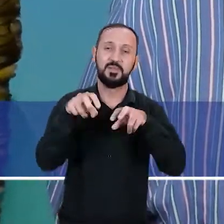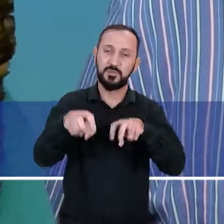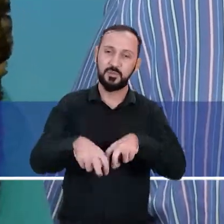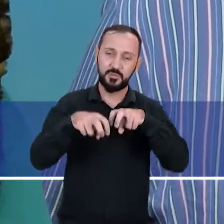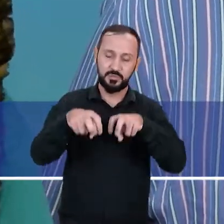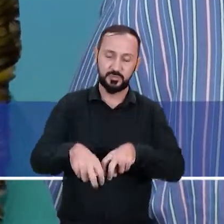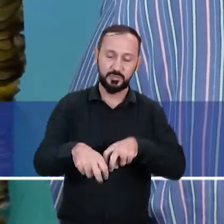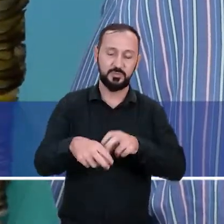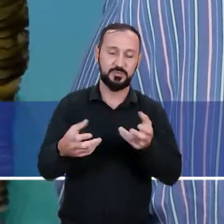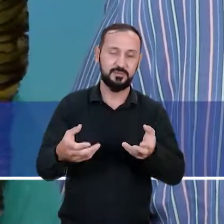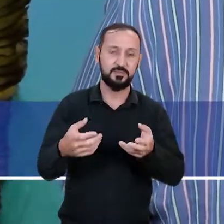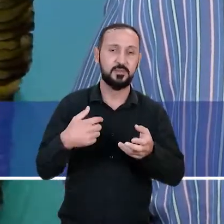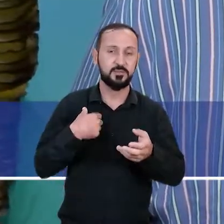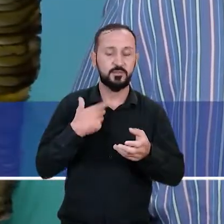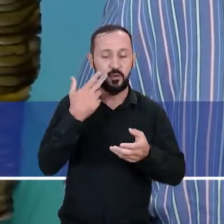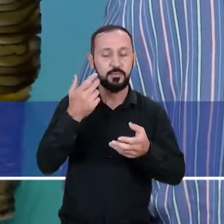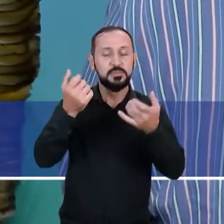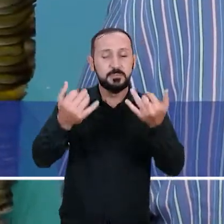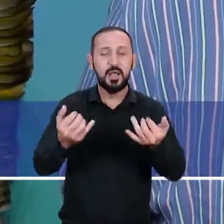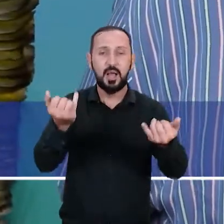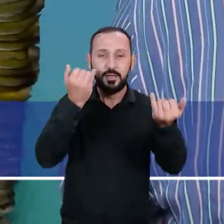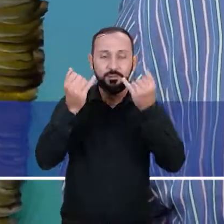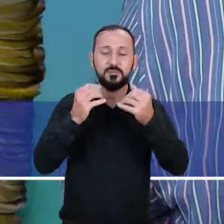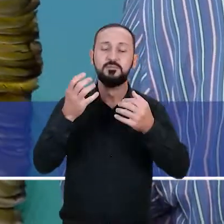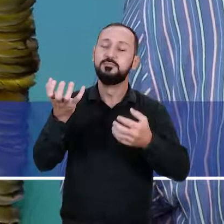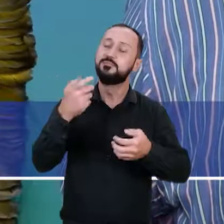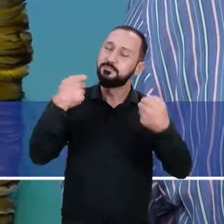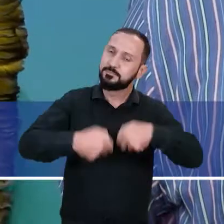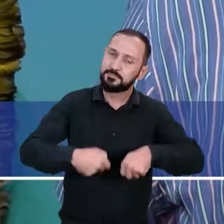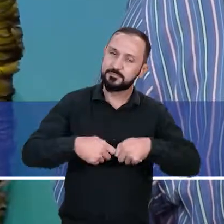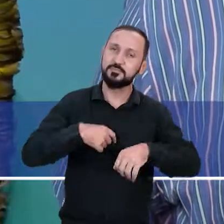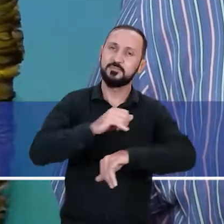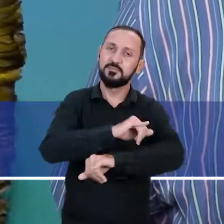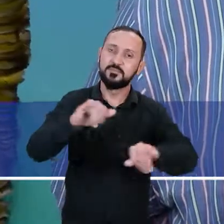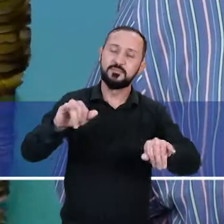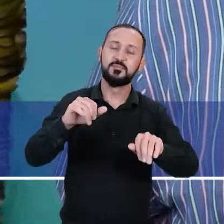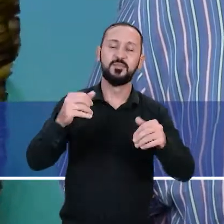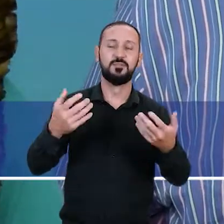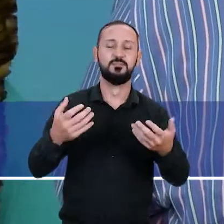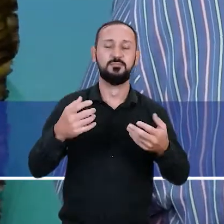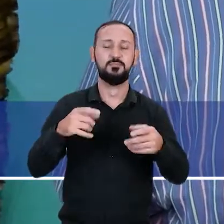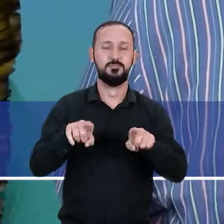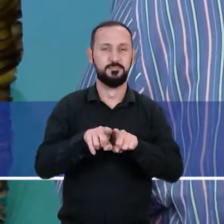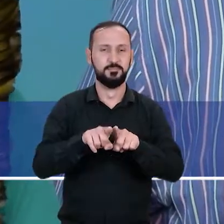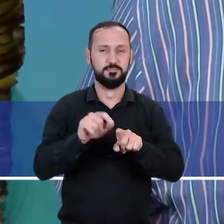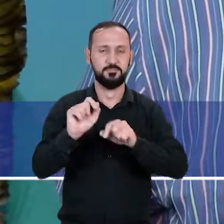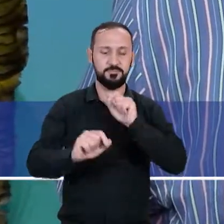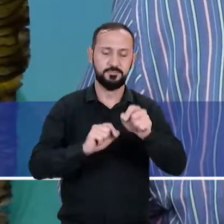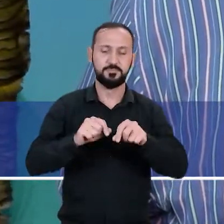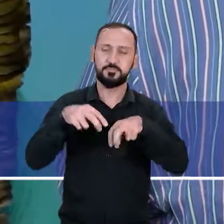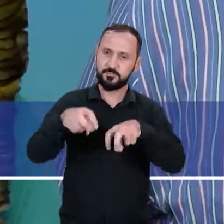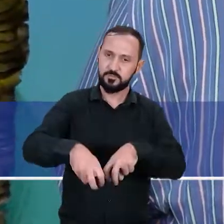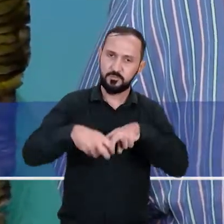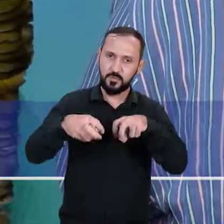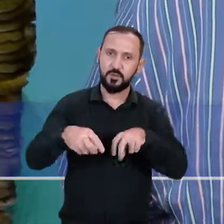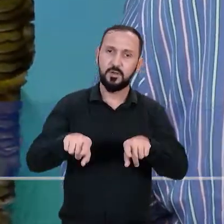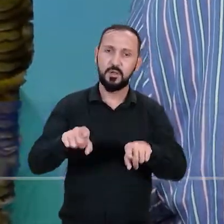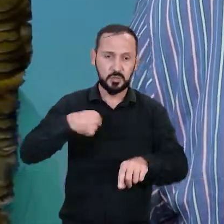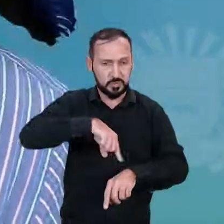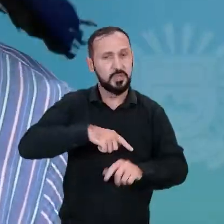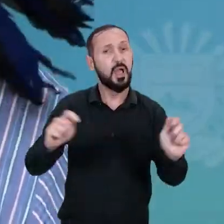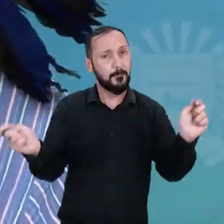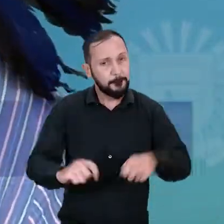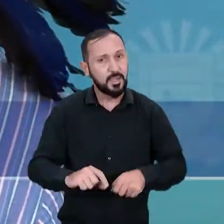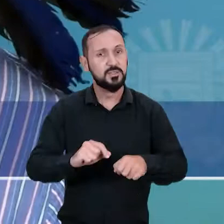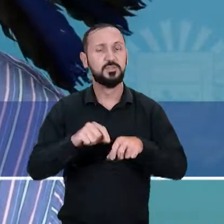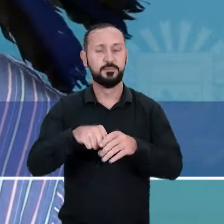trazer as demandas e falar o que nós queremos e realmente da questão da agricultura, que nós também somos capazes de estar